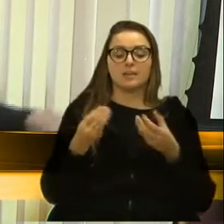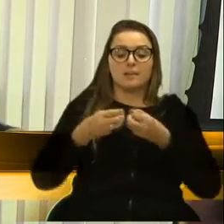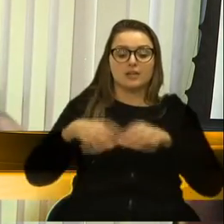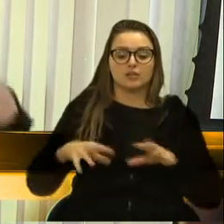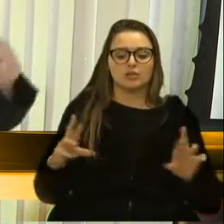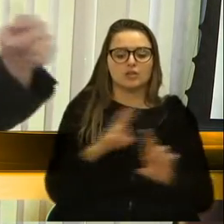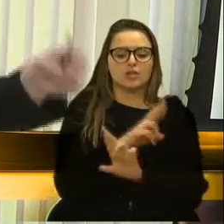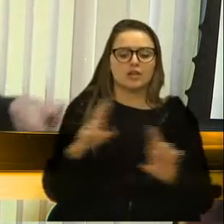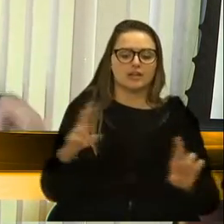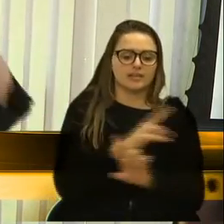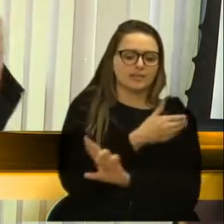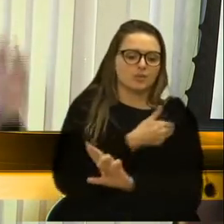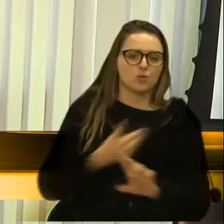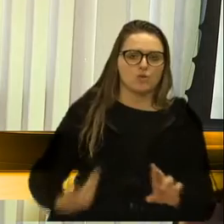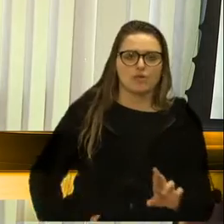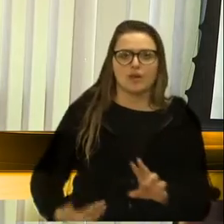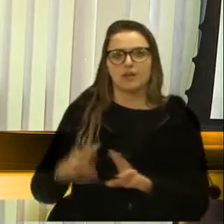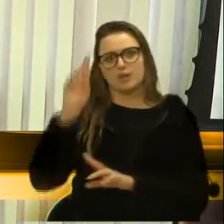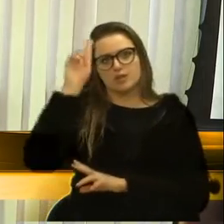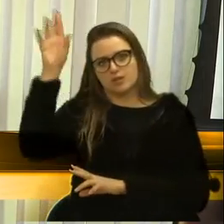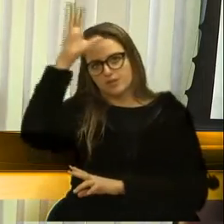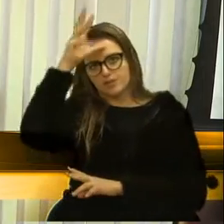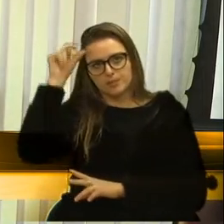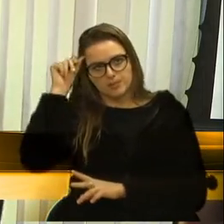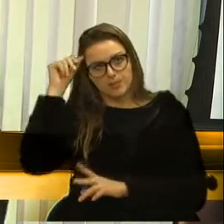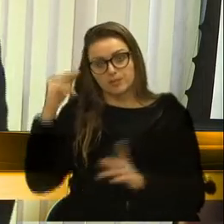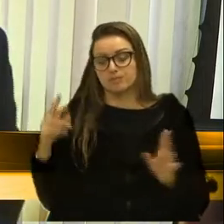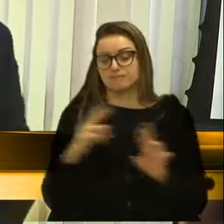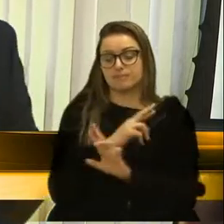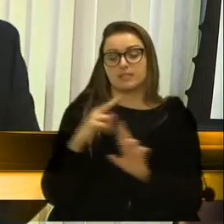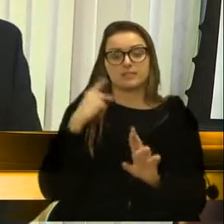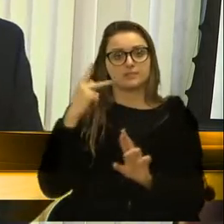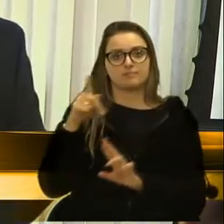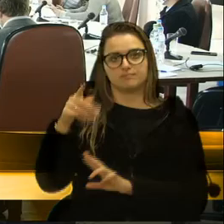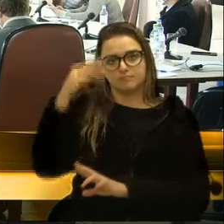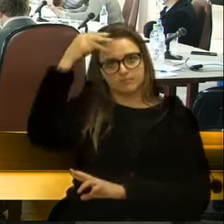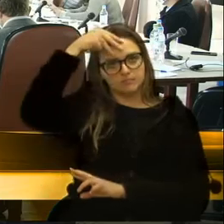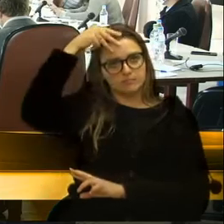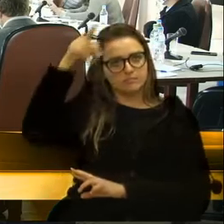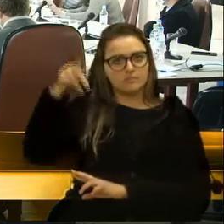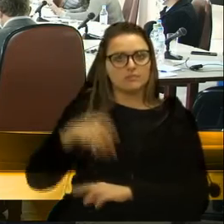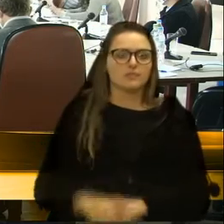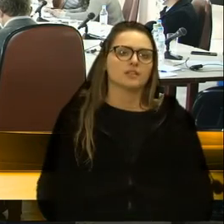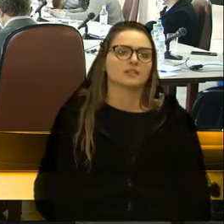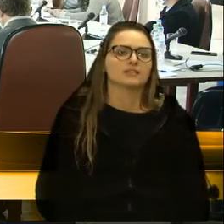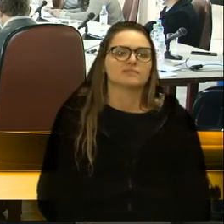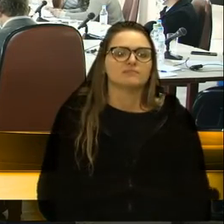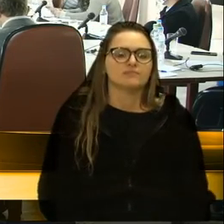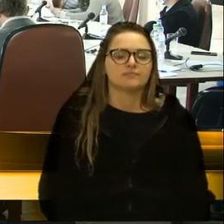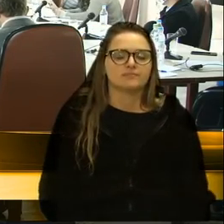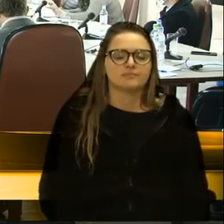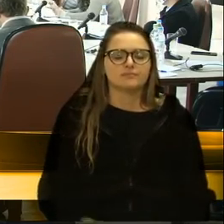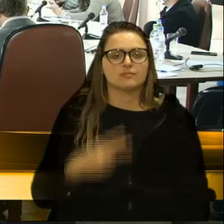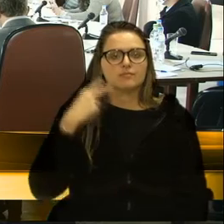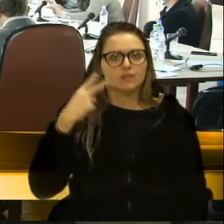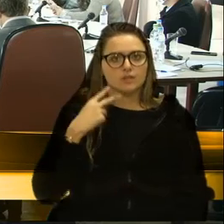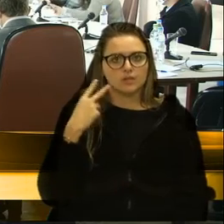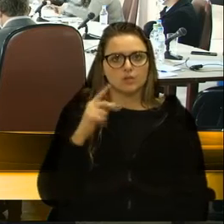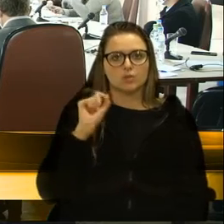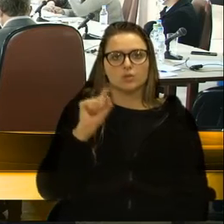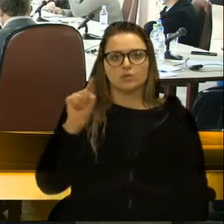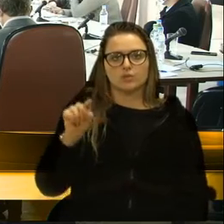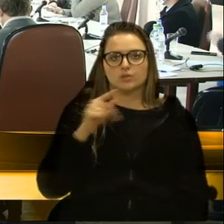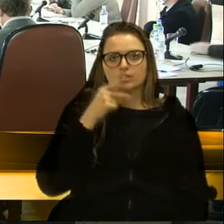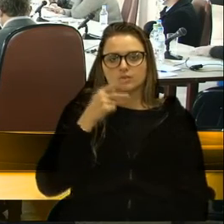entre governadores, prefeitos, nas ações políticas, infelizmente. Isso é a parte, vereador Kiko, por gentileza. Vereador, isso que o senhor falou,